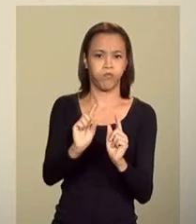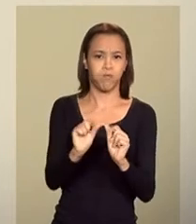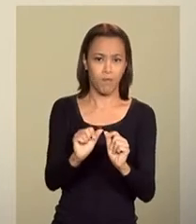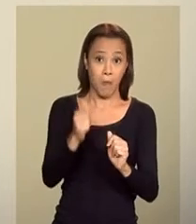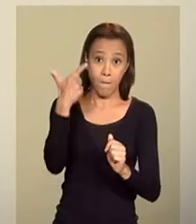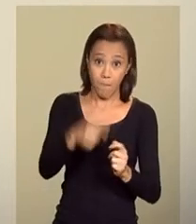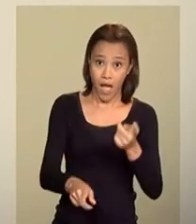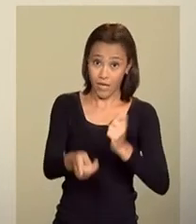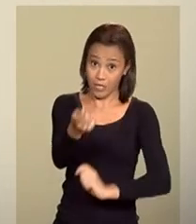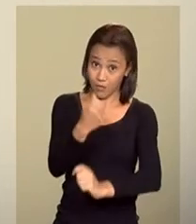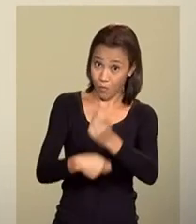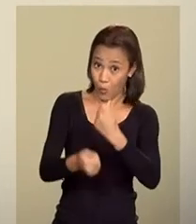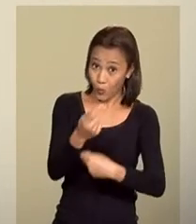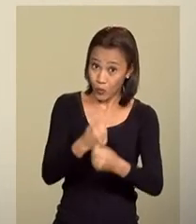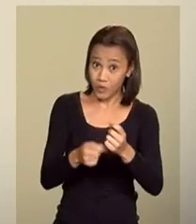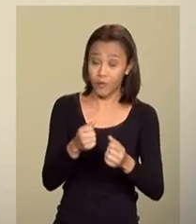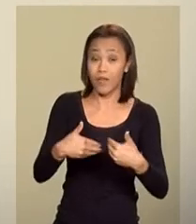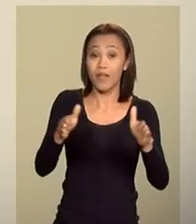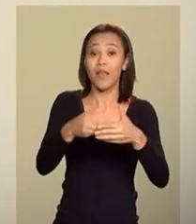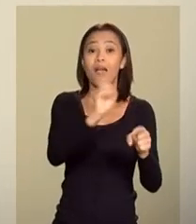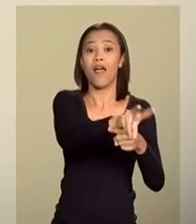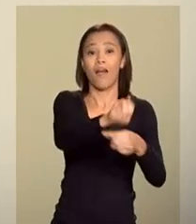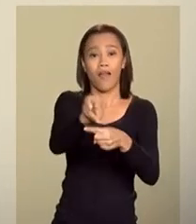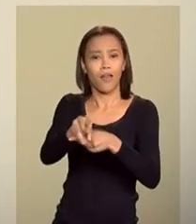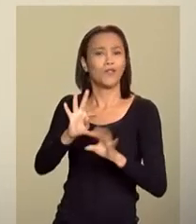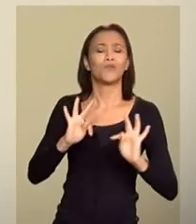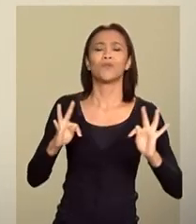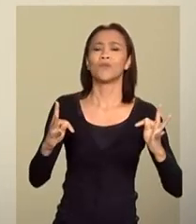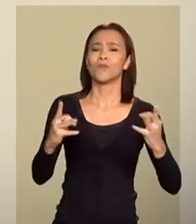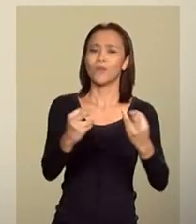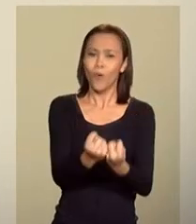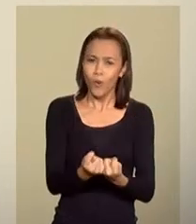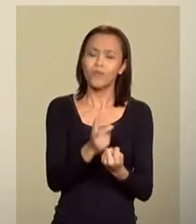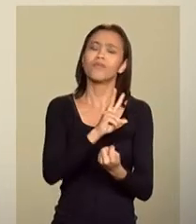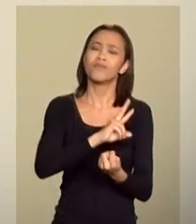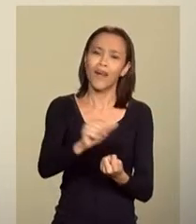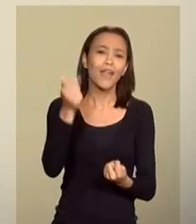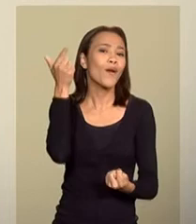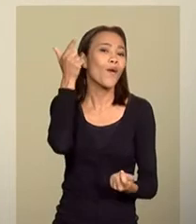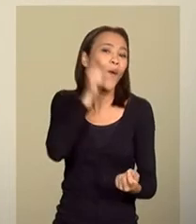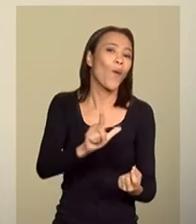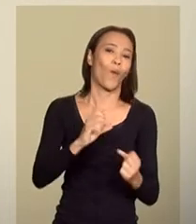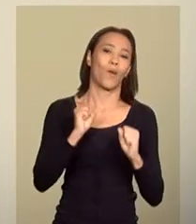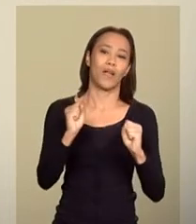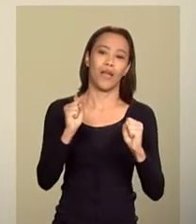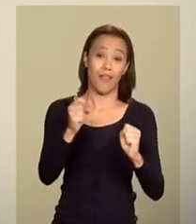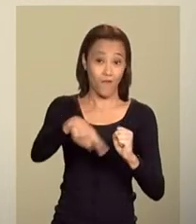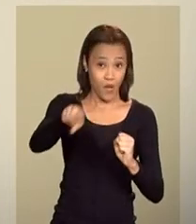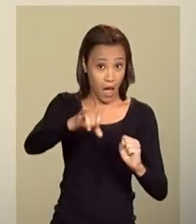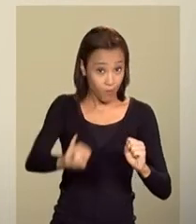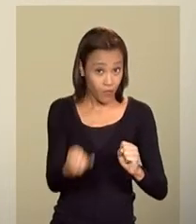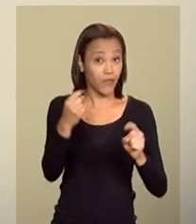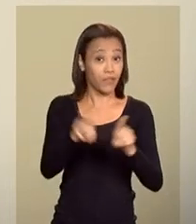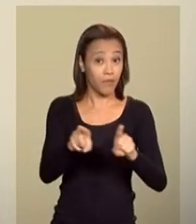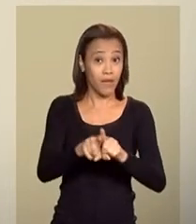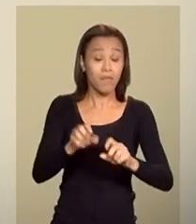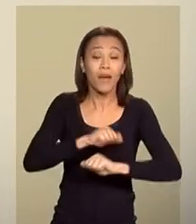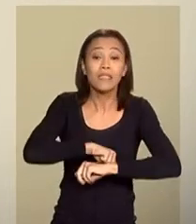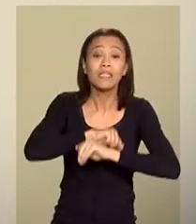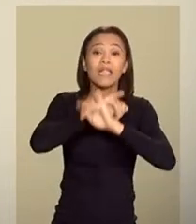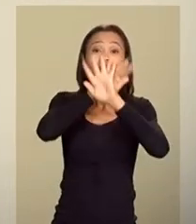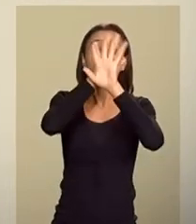mais produção e Mais Emprego todos sem exceção vão sair ganhando aproveito para esclarecer